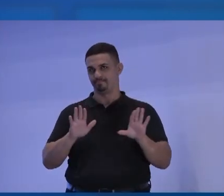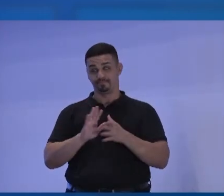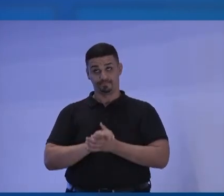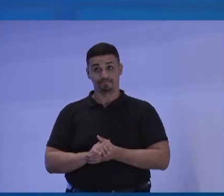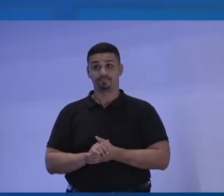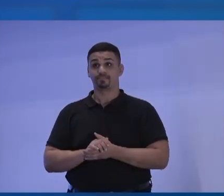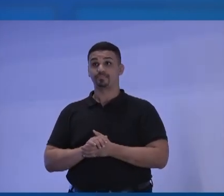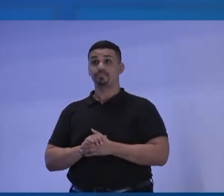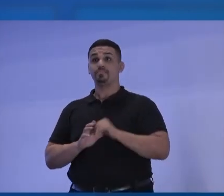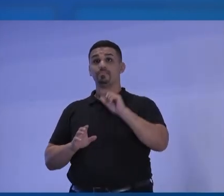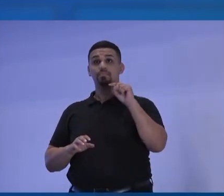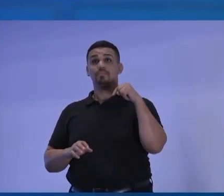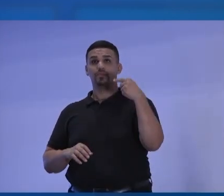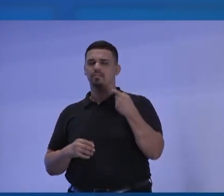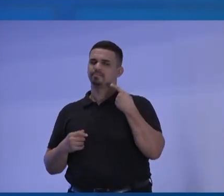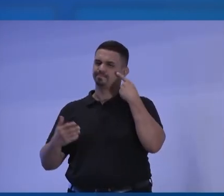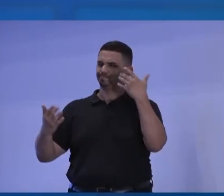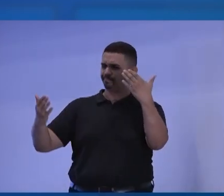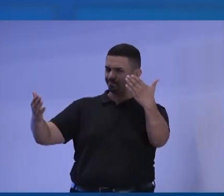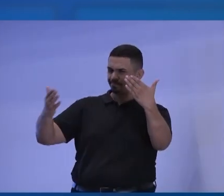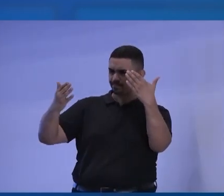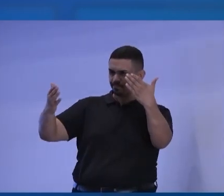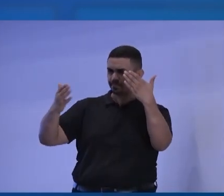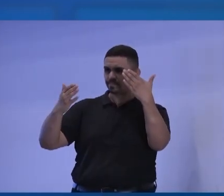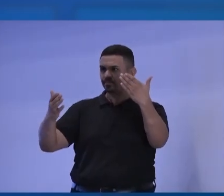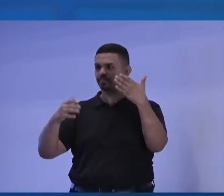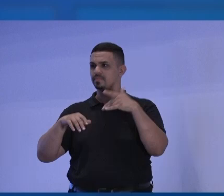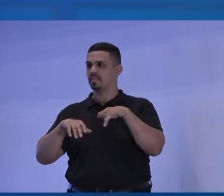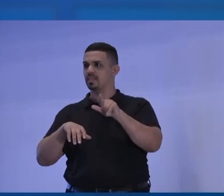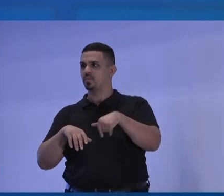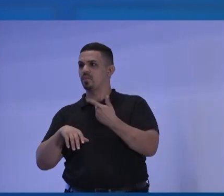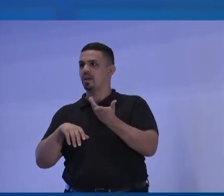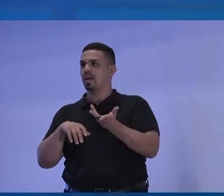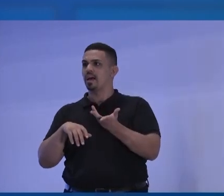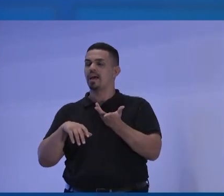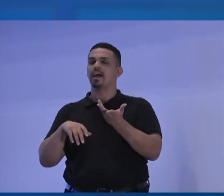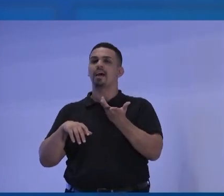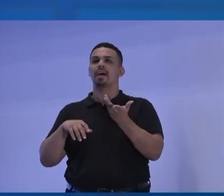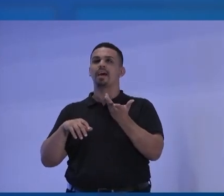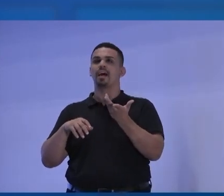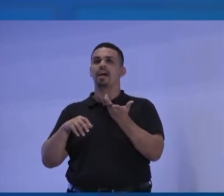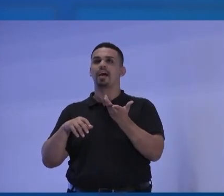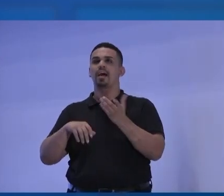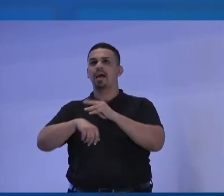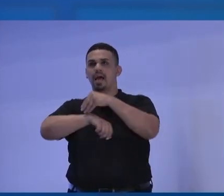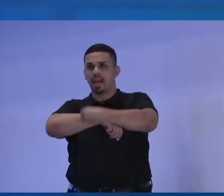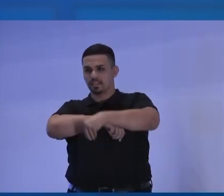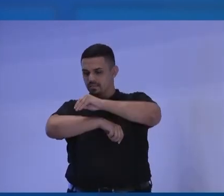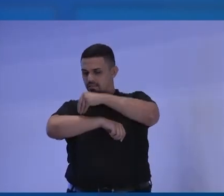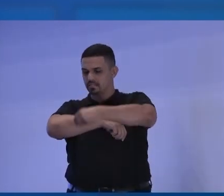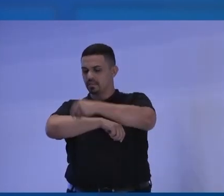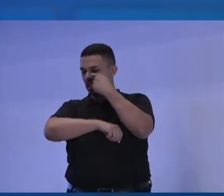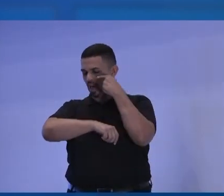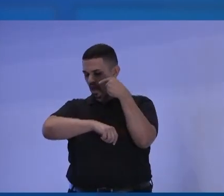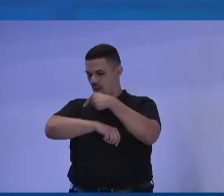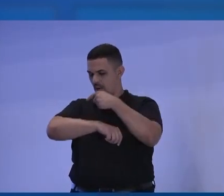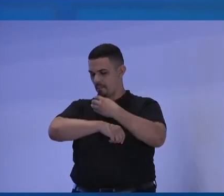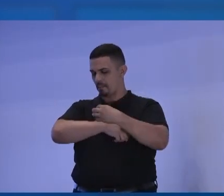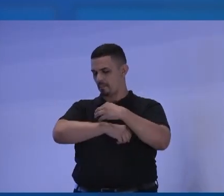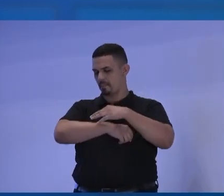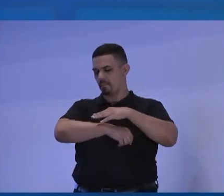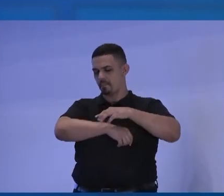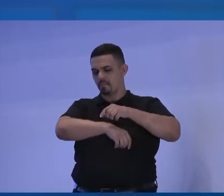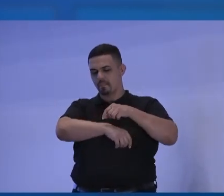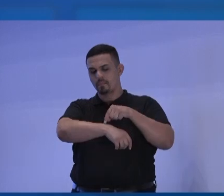que a gente vai suspeitar, então, de uma hanseníase? Na pele, o que a gente costuma observar são manchas ou placas, né? São essas